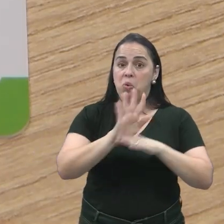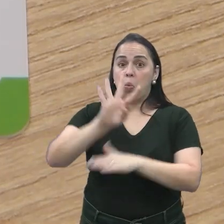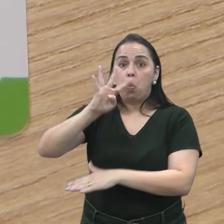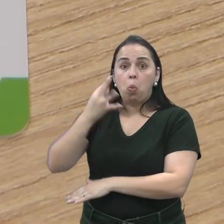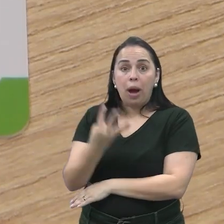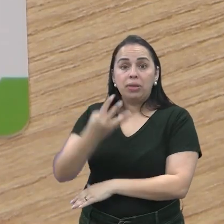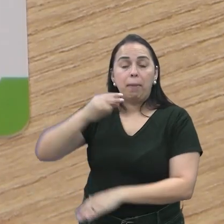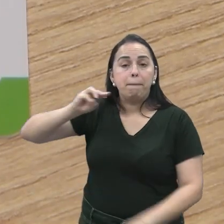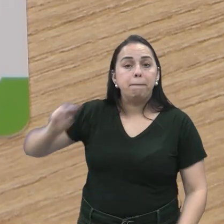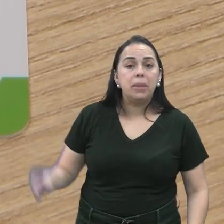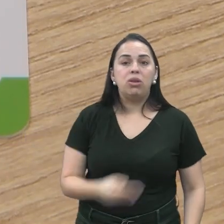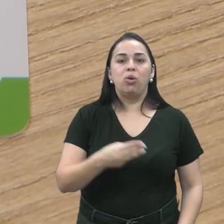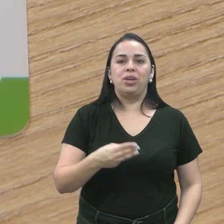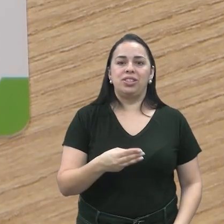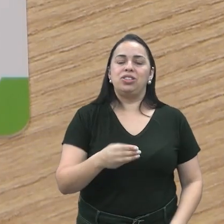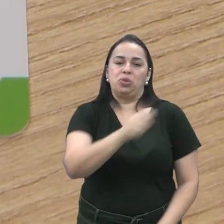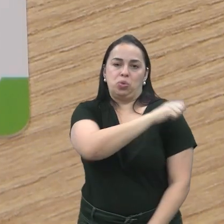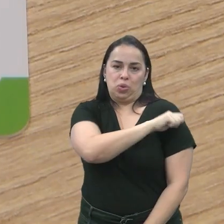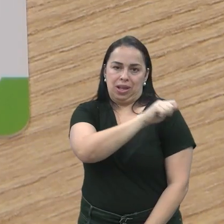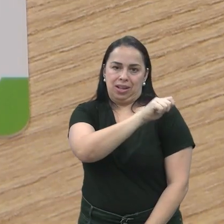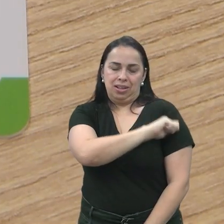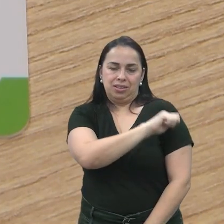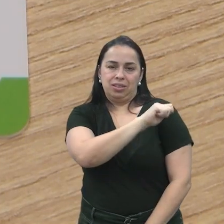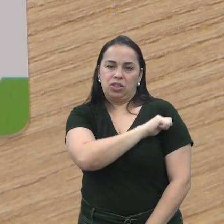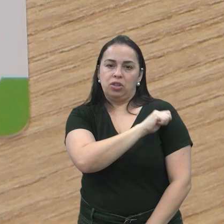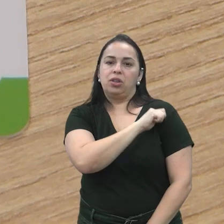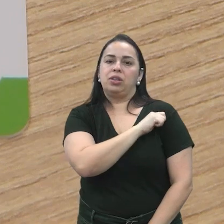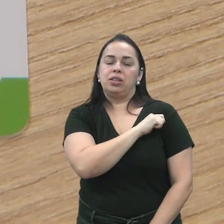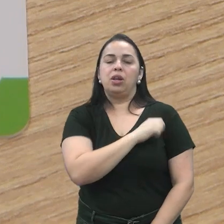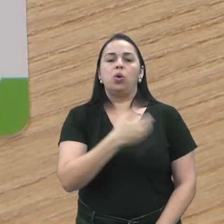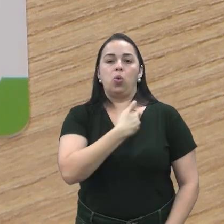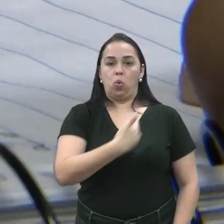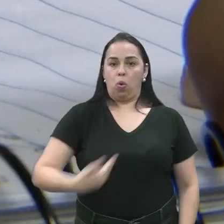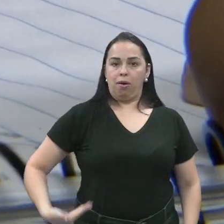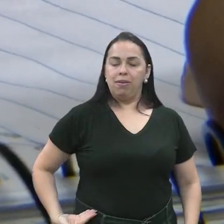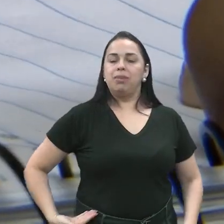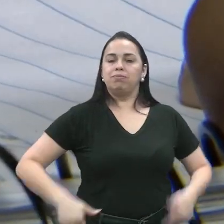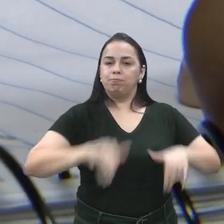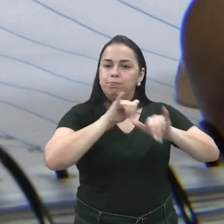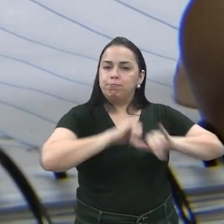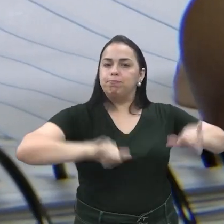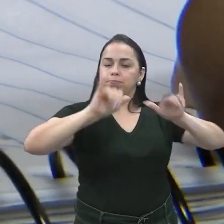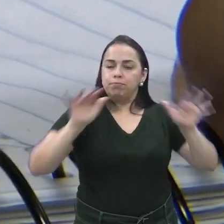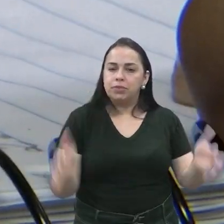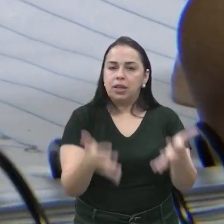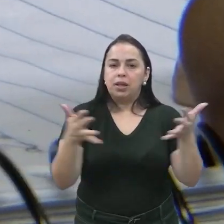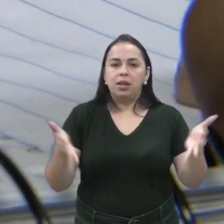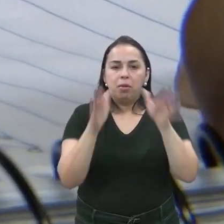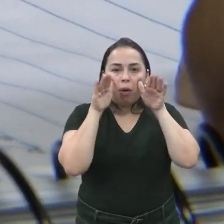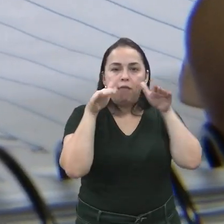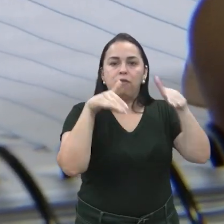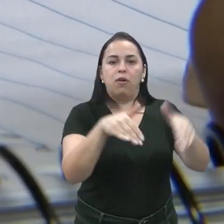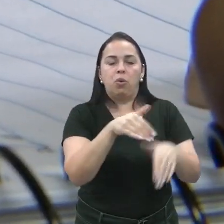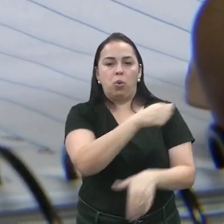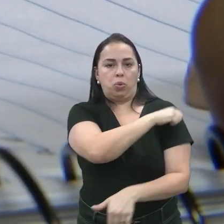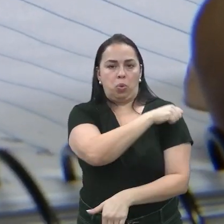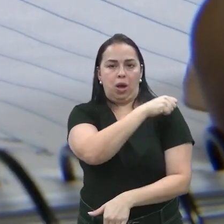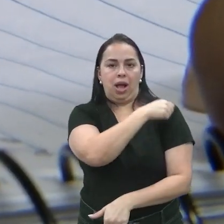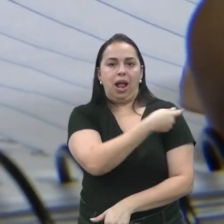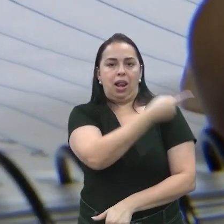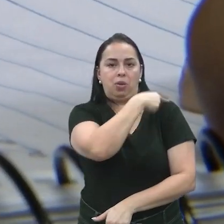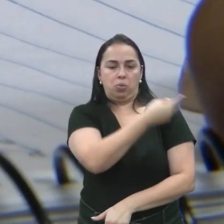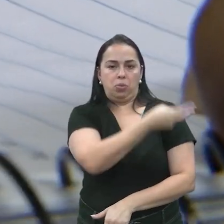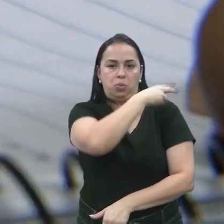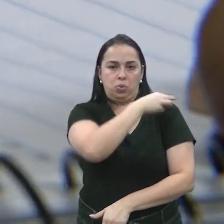de Meia beneficia quase 4 milhões de estudantes em todo o país. O Programa de Incentivo Financeiro Educacional